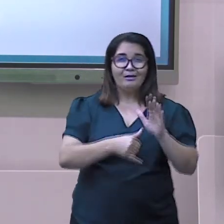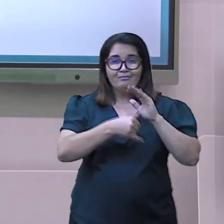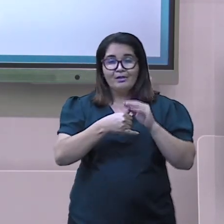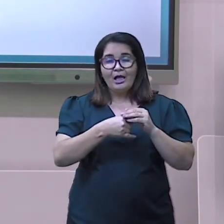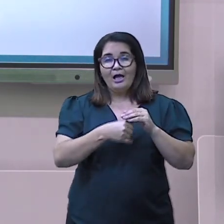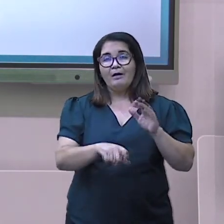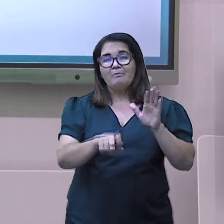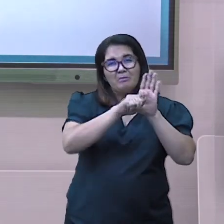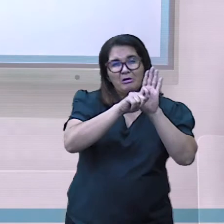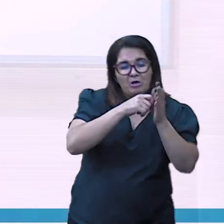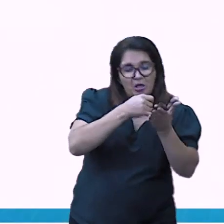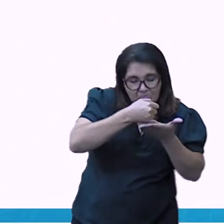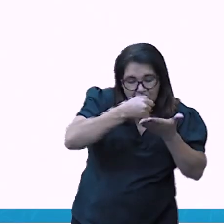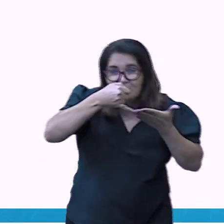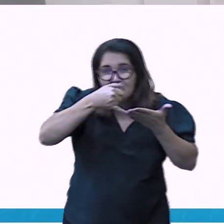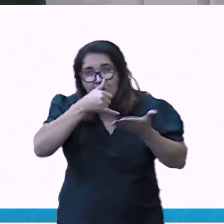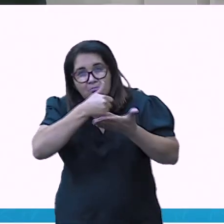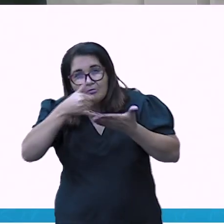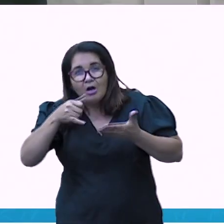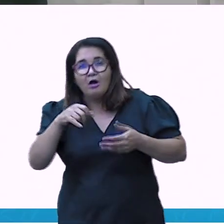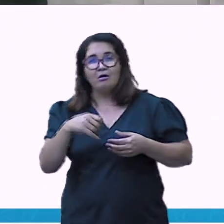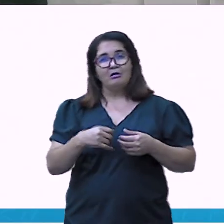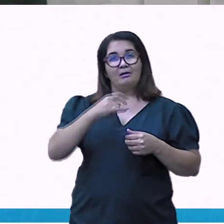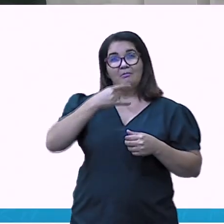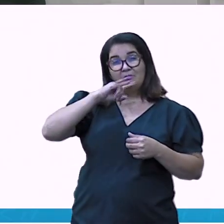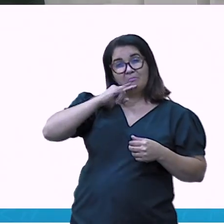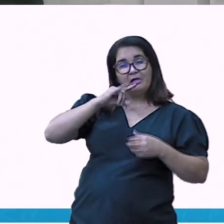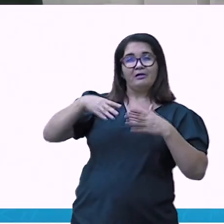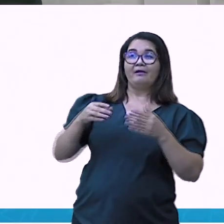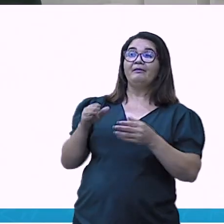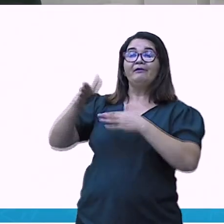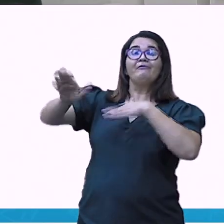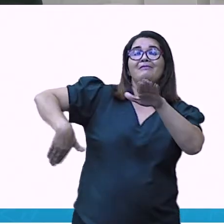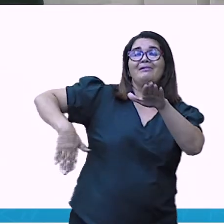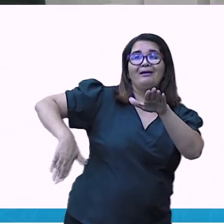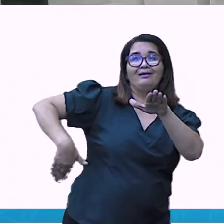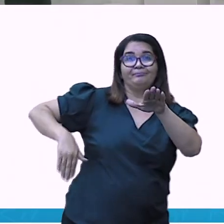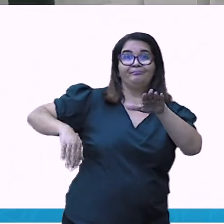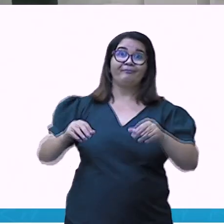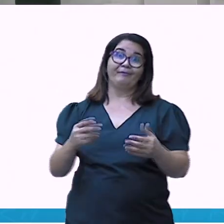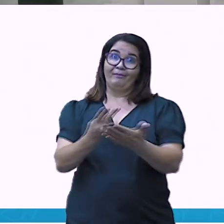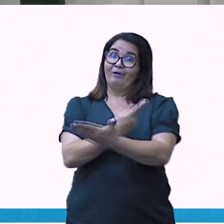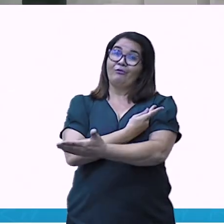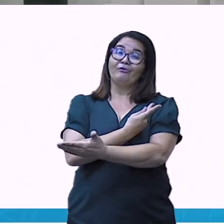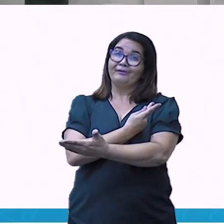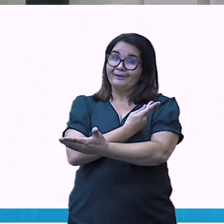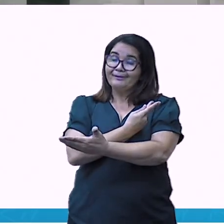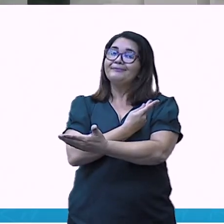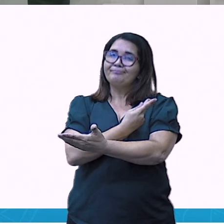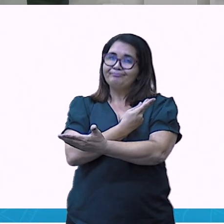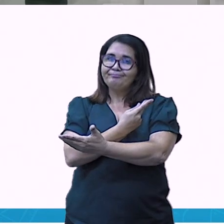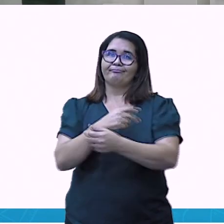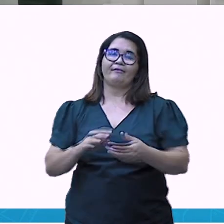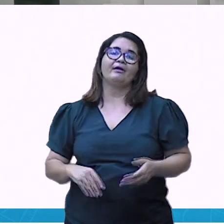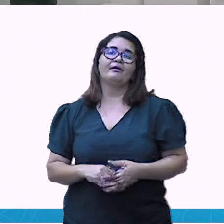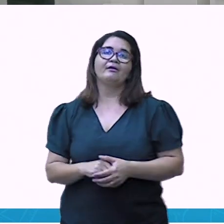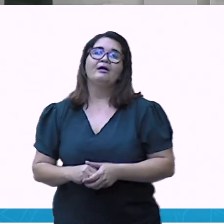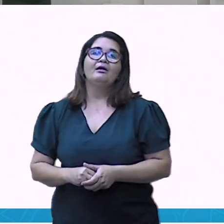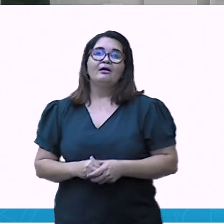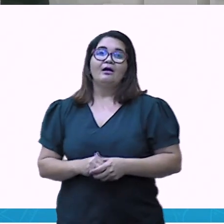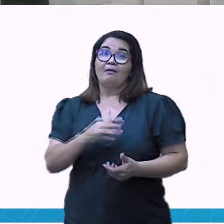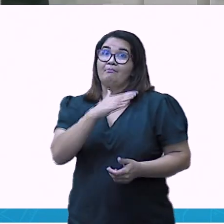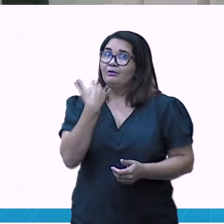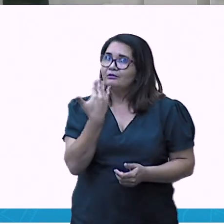Agora nós vamos para a parte da atividade proposta para você. Observando o seu dia a dia aí da